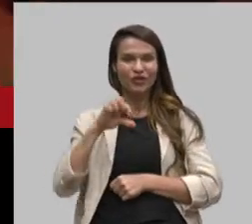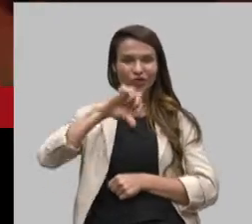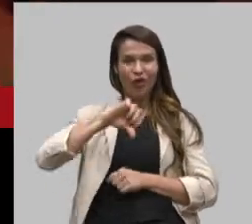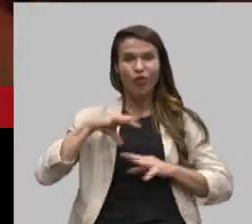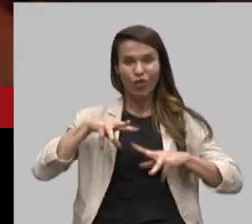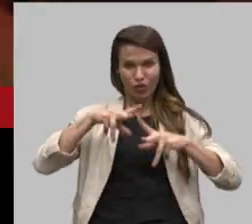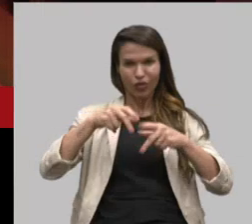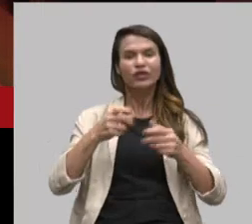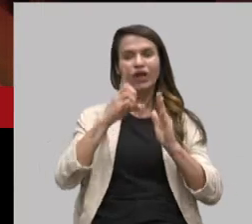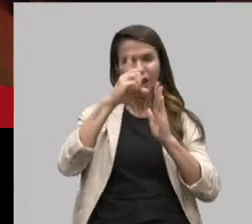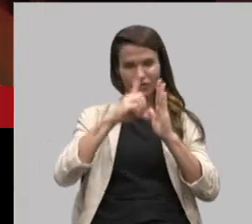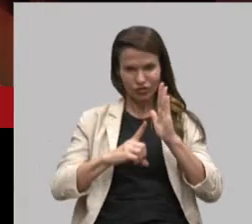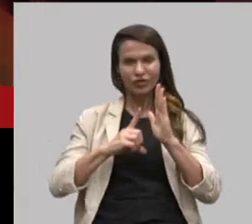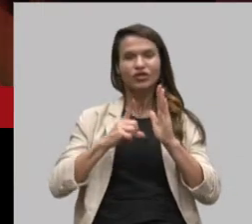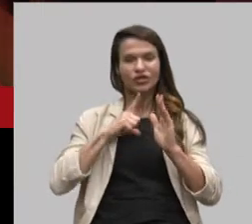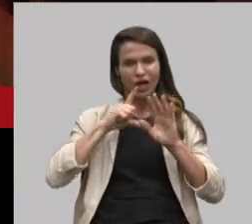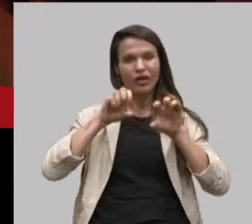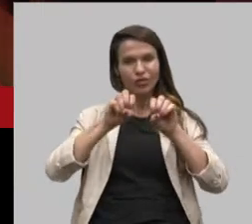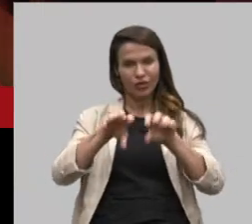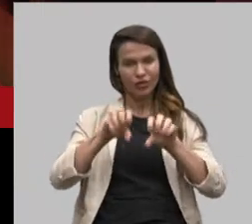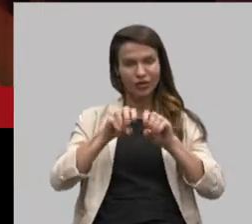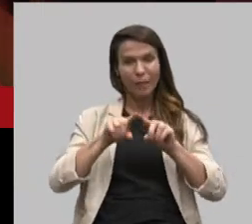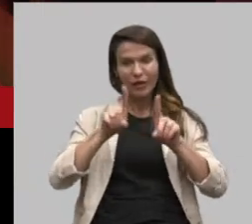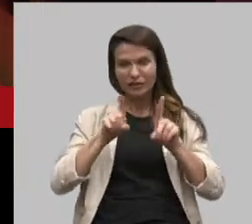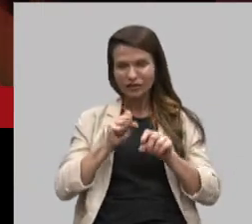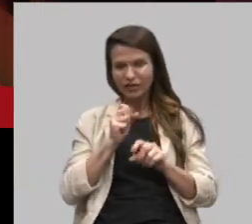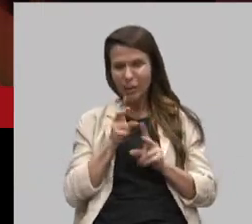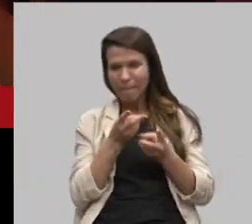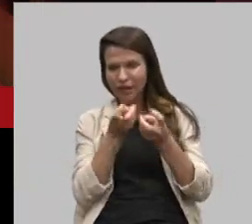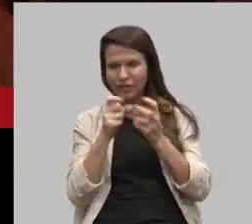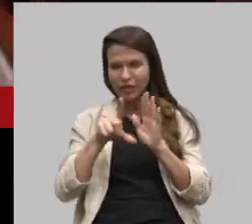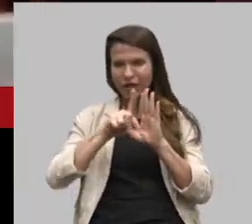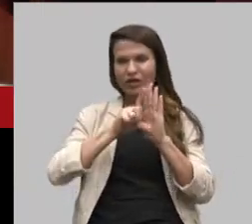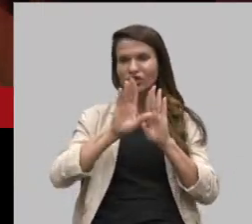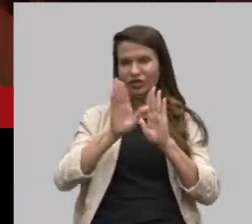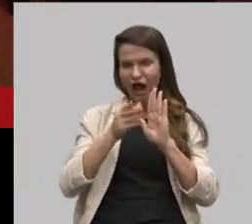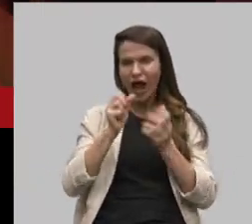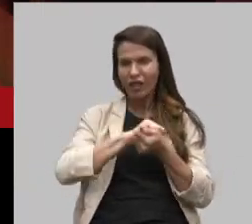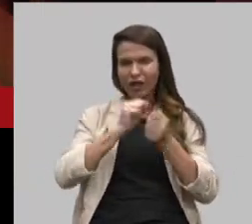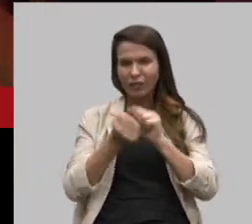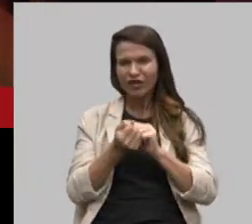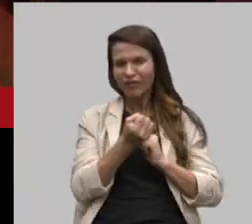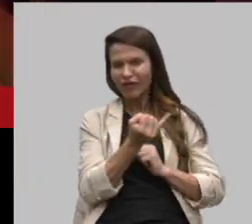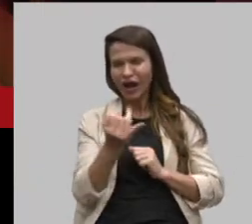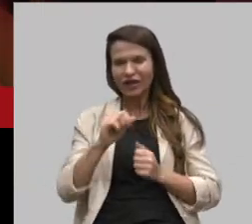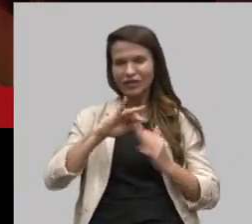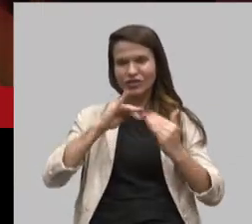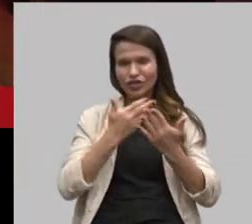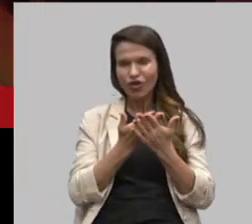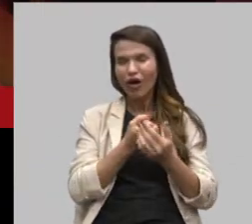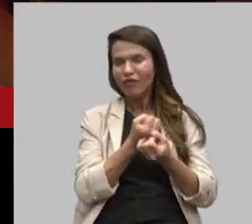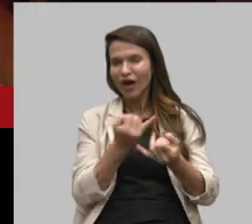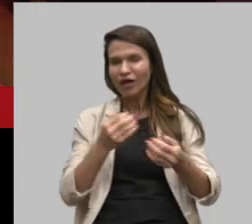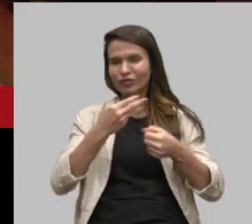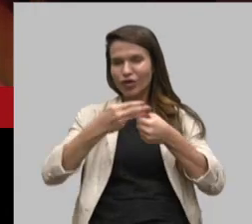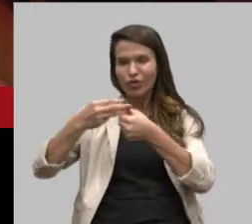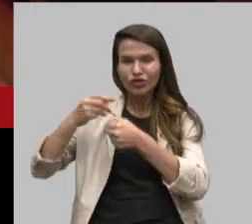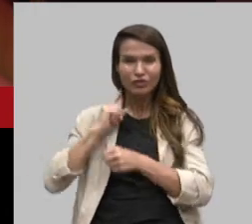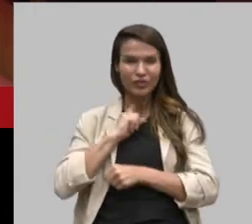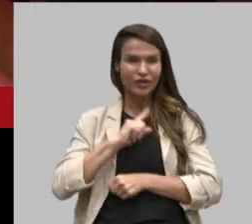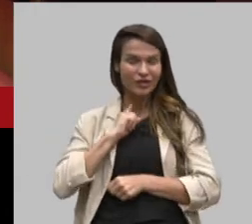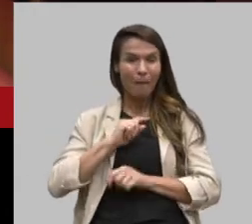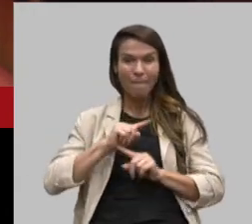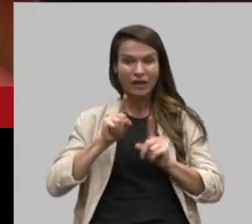T um direito de ter educação Mas se vocês ver essa lei já é acatada em Várias escolas em vários municípios de min